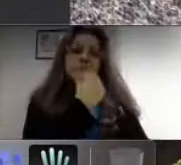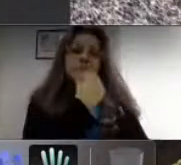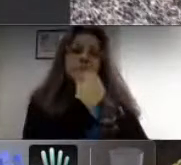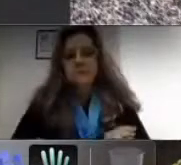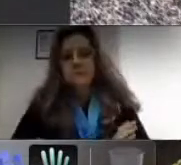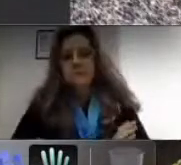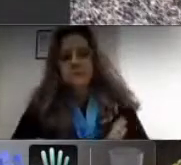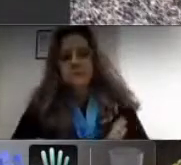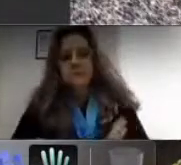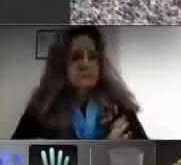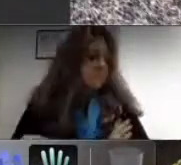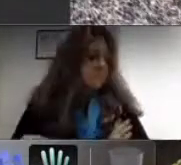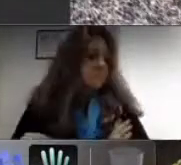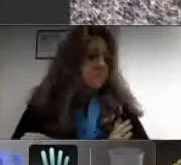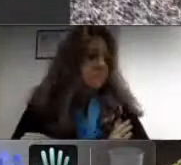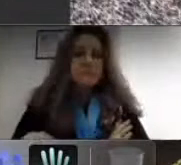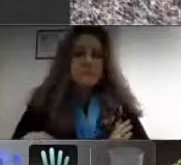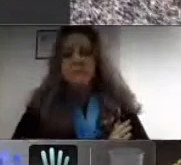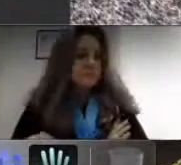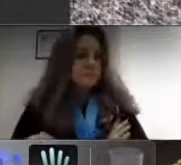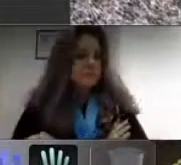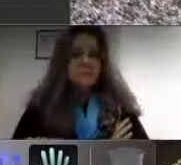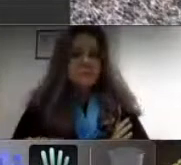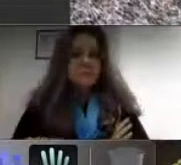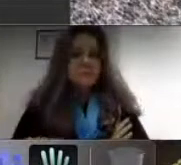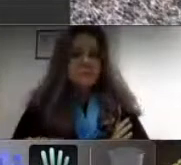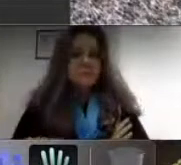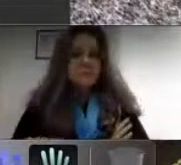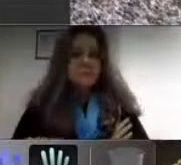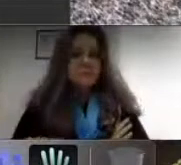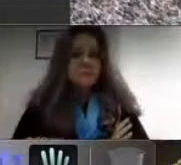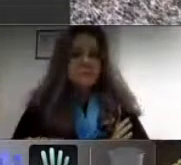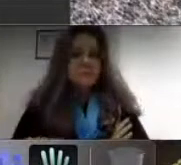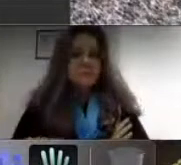a tudo um conjunto de ecossistemas maiores